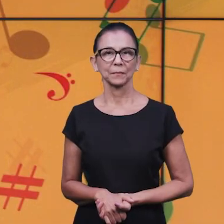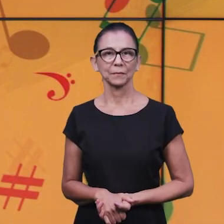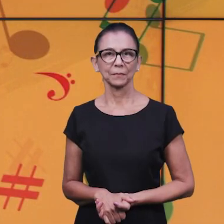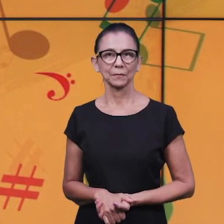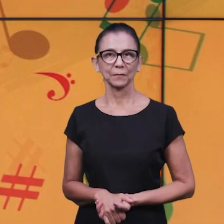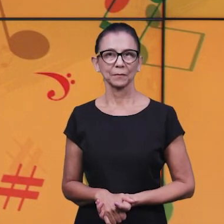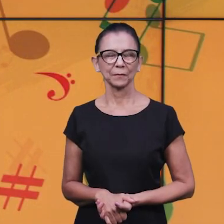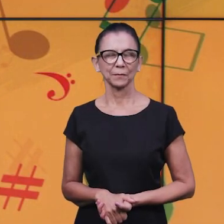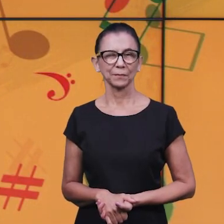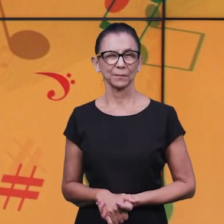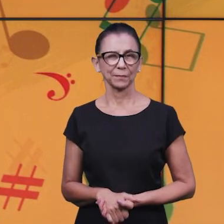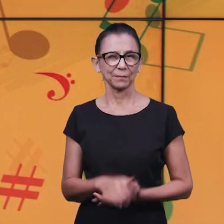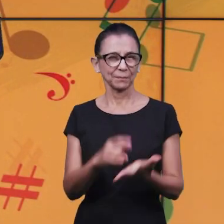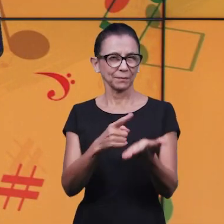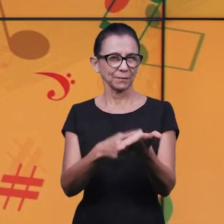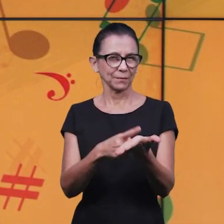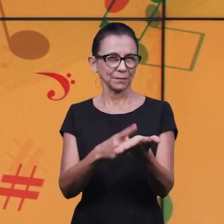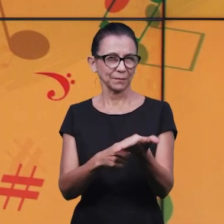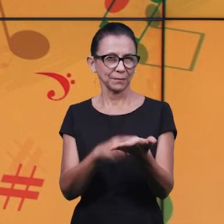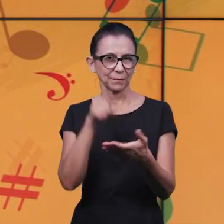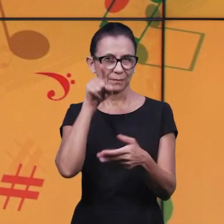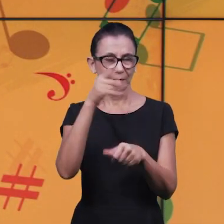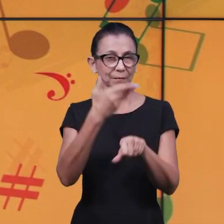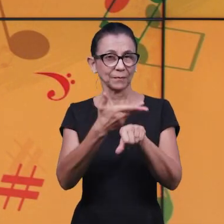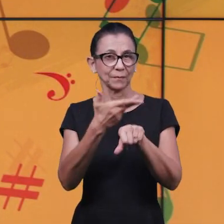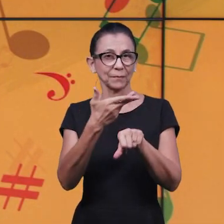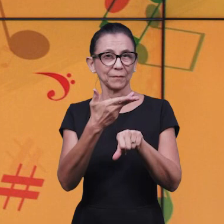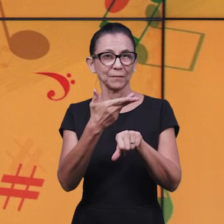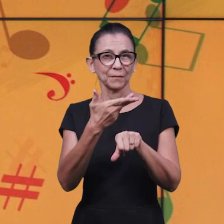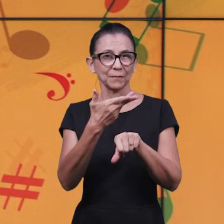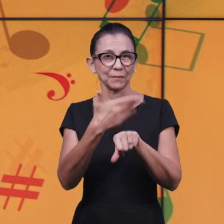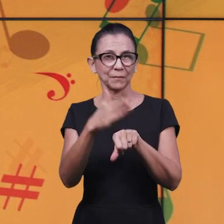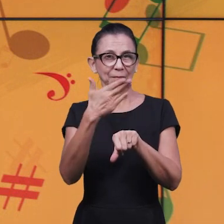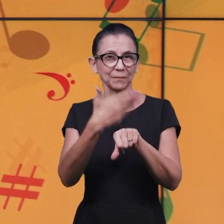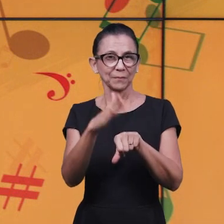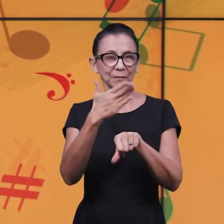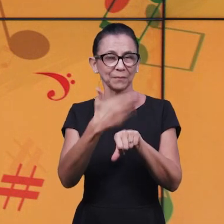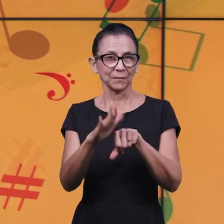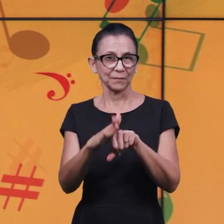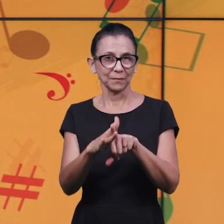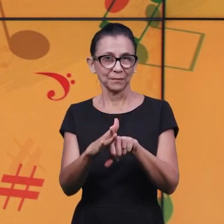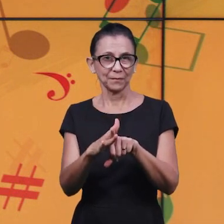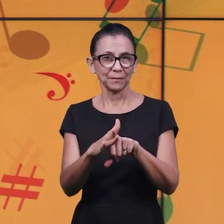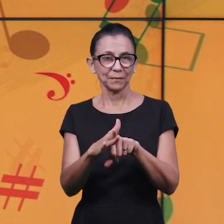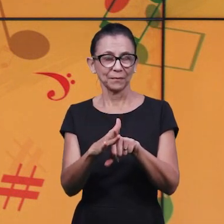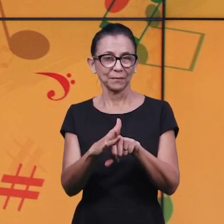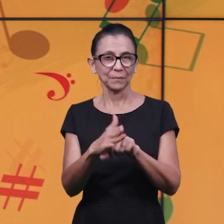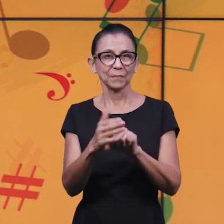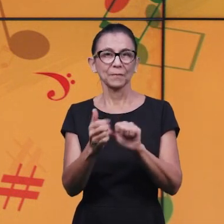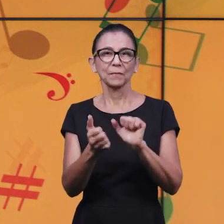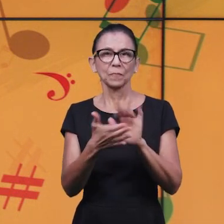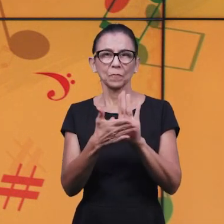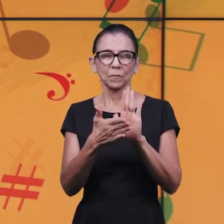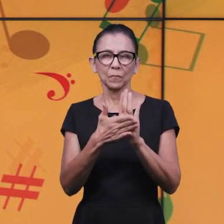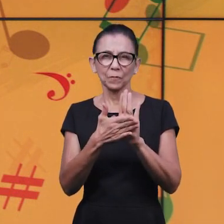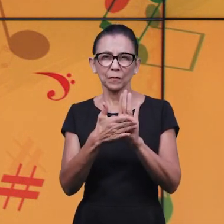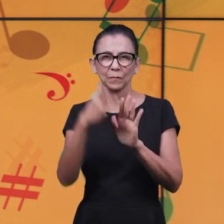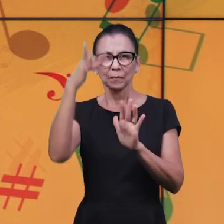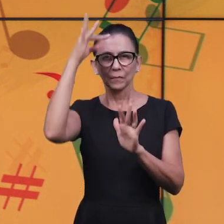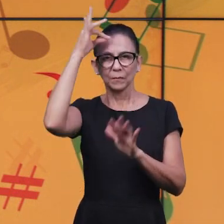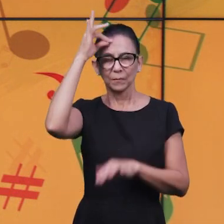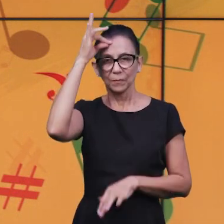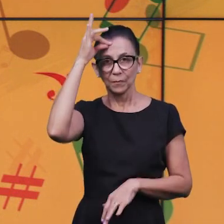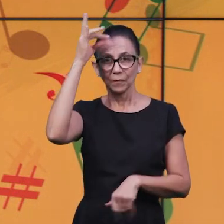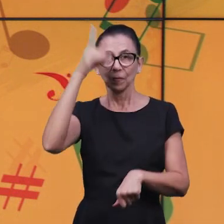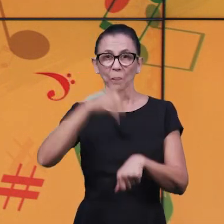Vamos fazer um combinado? Vocês estudam bastante, deixa o louvor prontinho e no momento certo pede o papai,